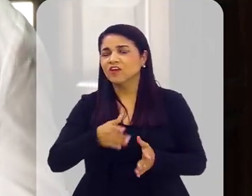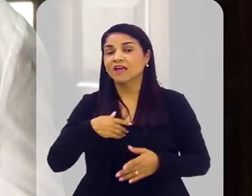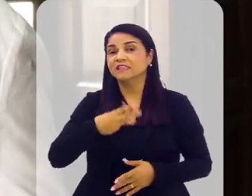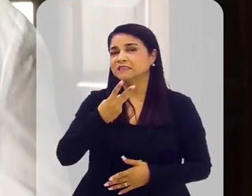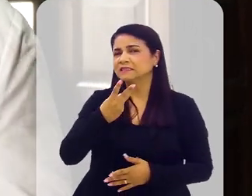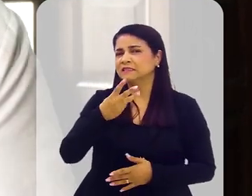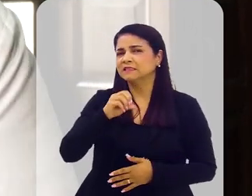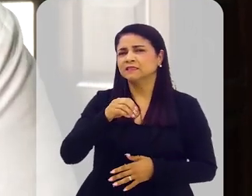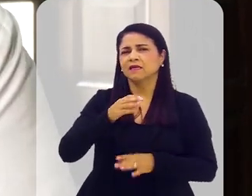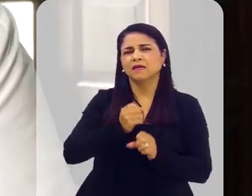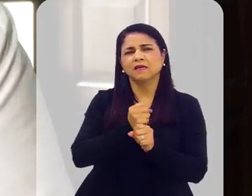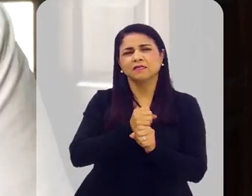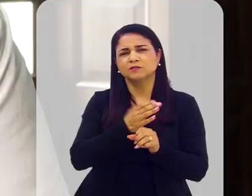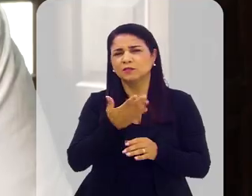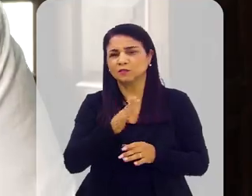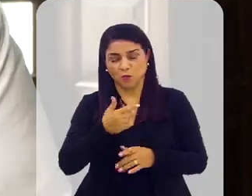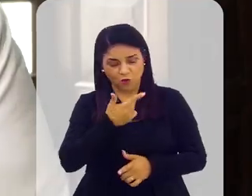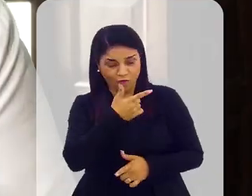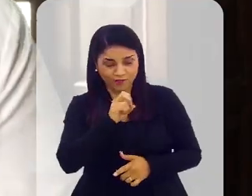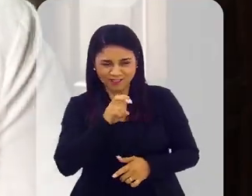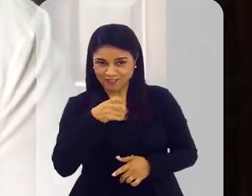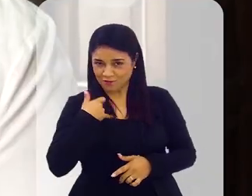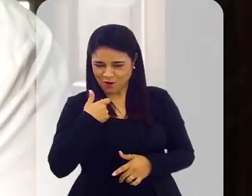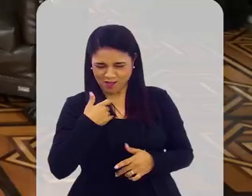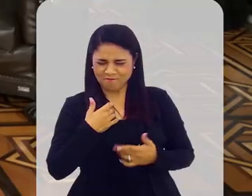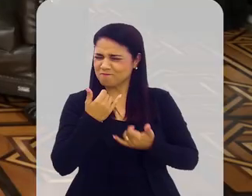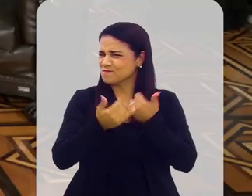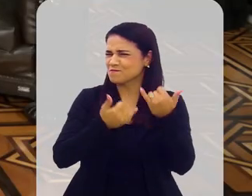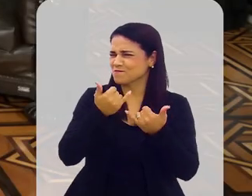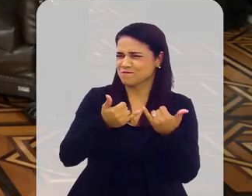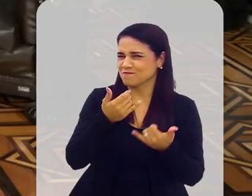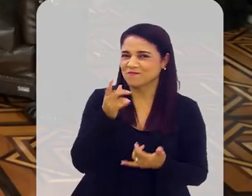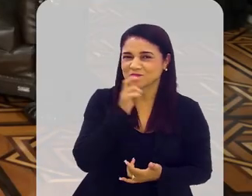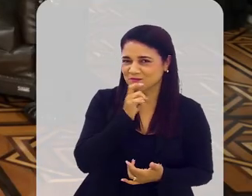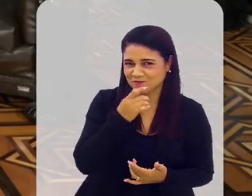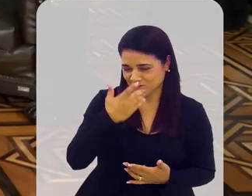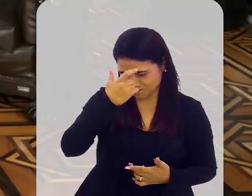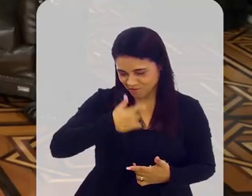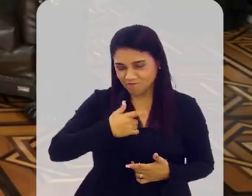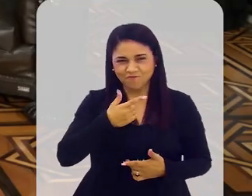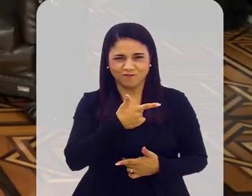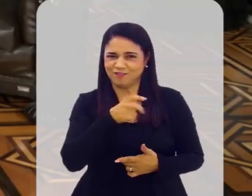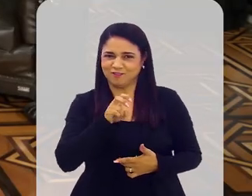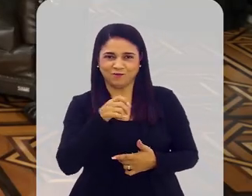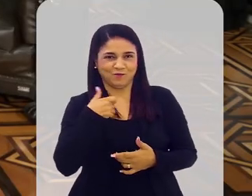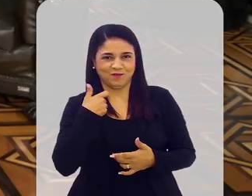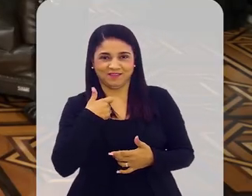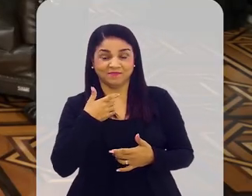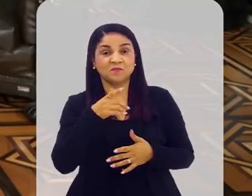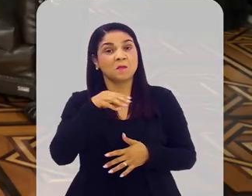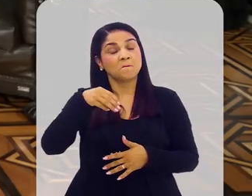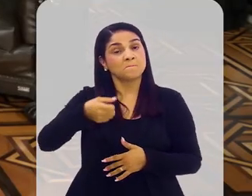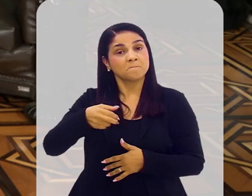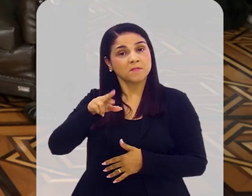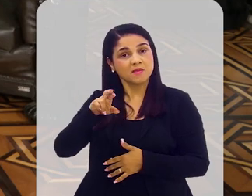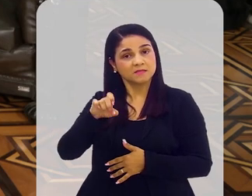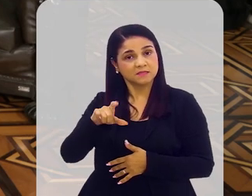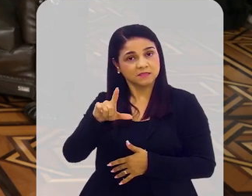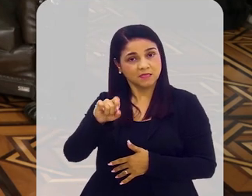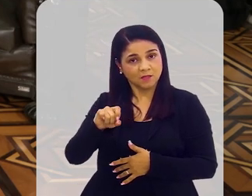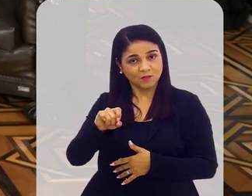eu sou menino ainda, tenho 25 anos. É mentira, eu estou brincando com você. E o Marcelo, ele é uma dessas